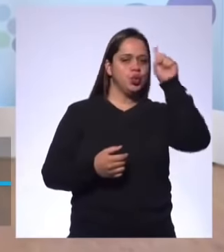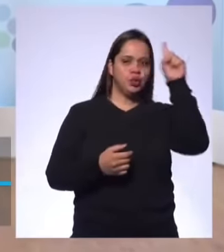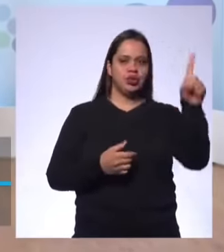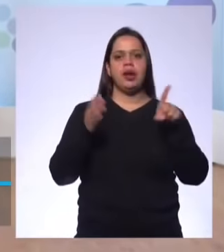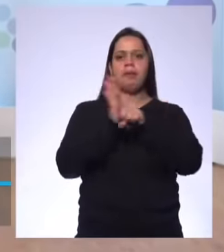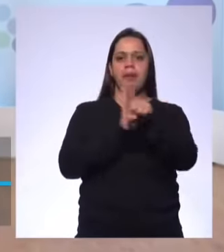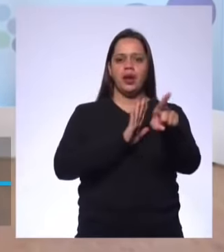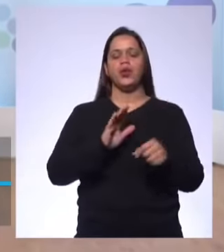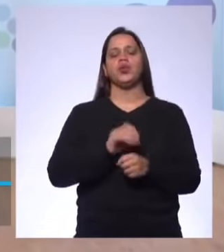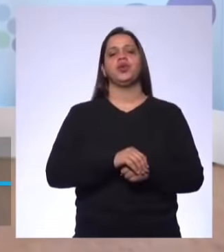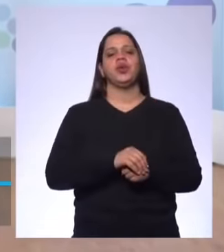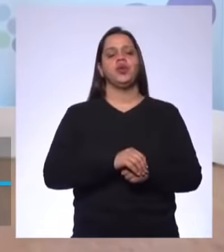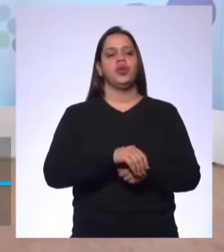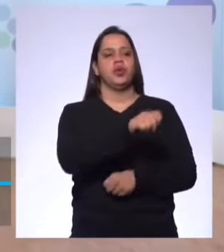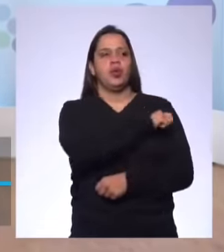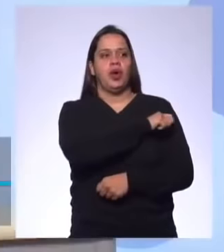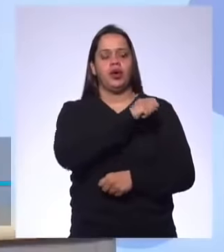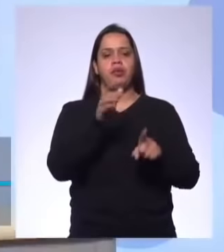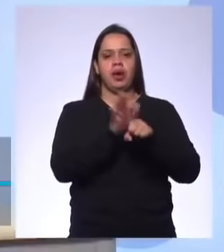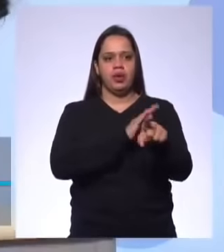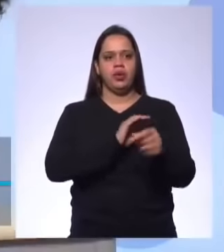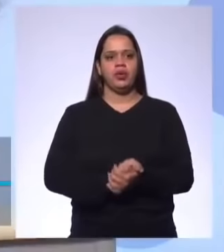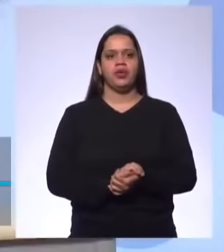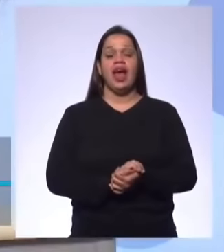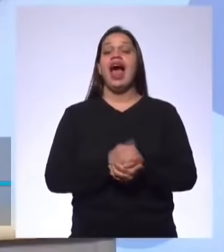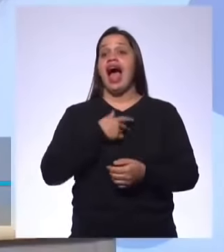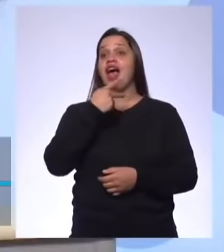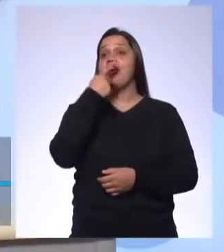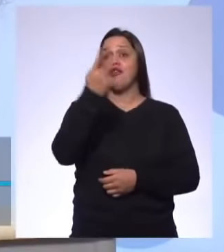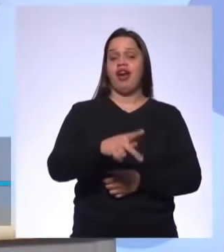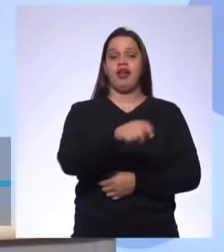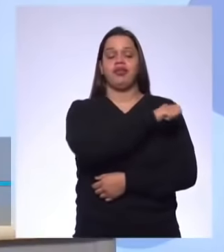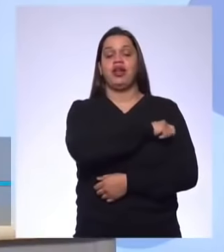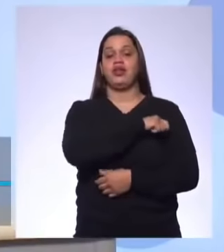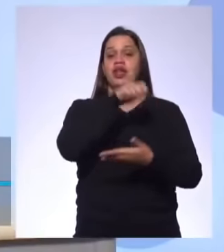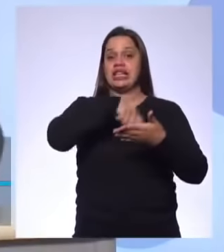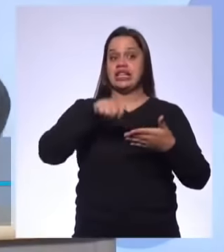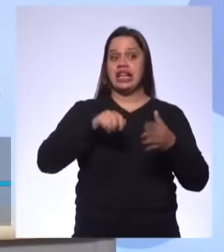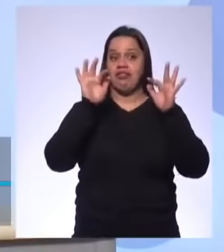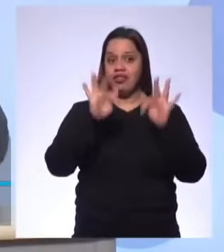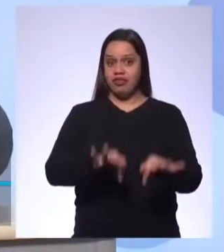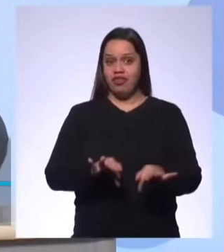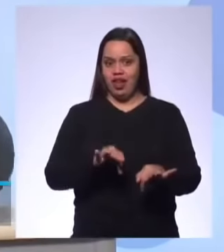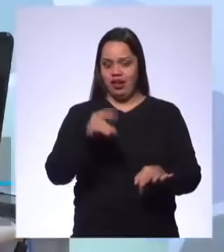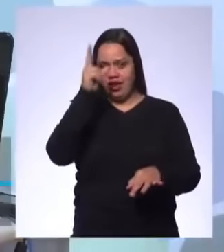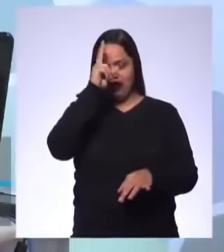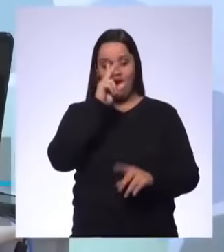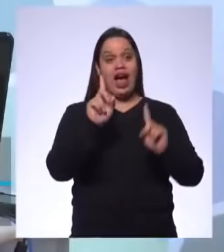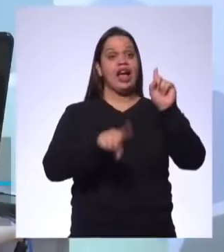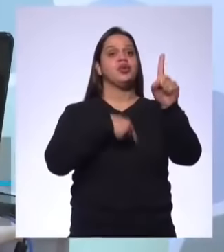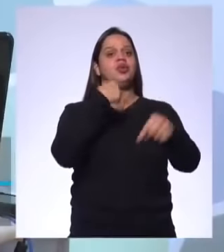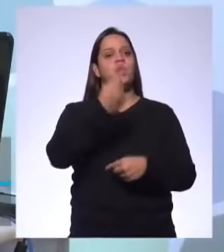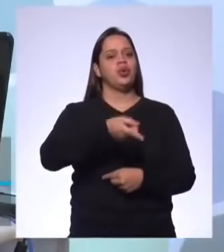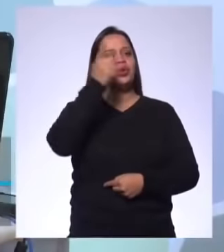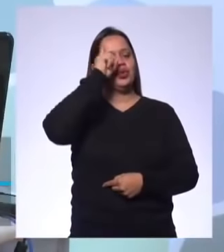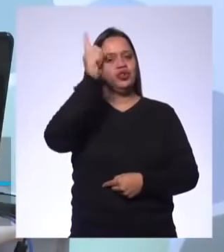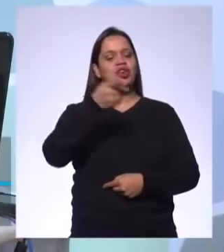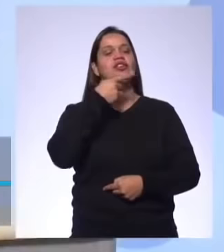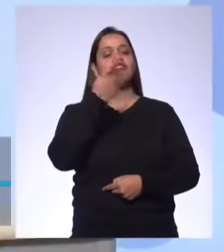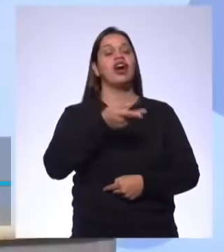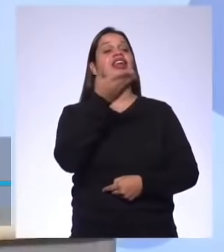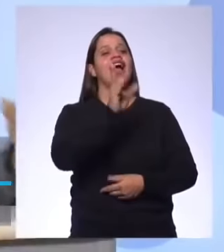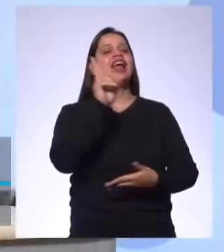mala? E aí eu falo para os alunos: escrevam o final da história. E aí no outro dia que eu faço a aula, e aí eu falo: e